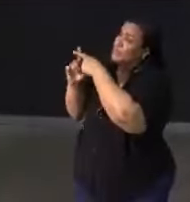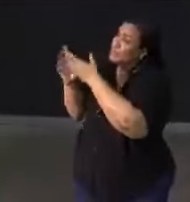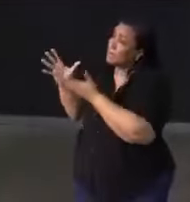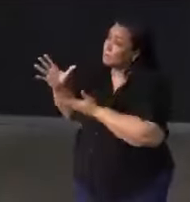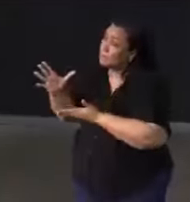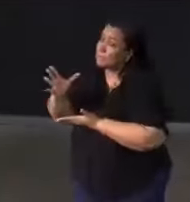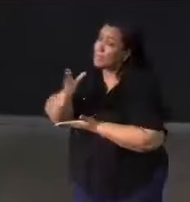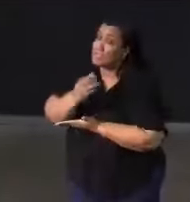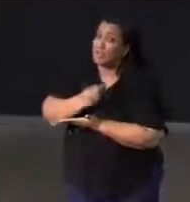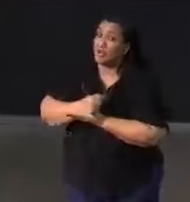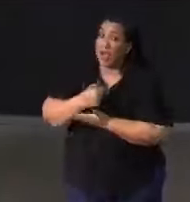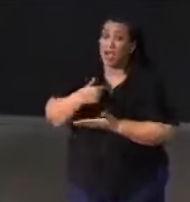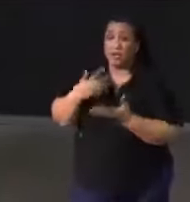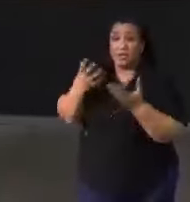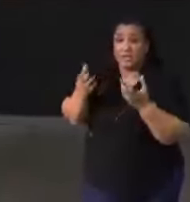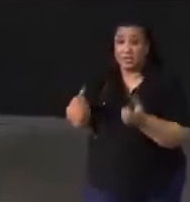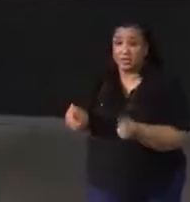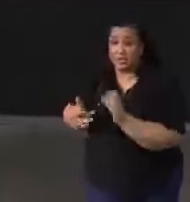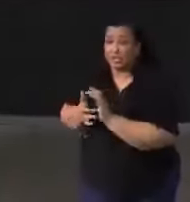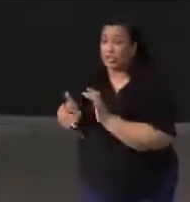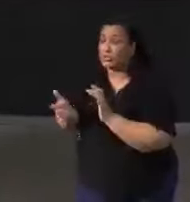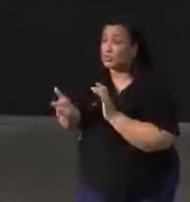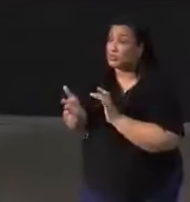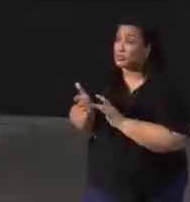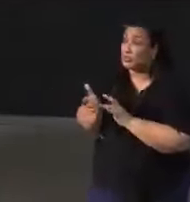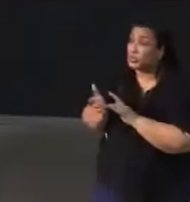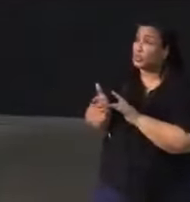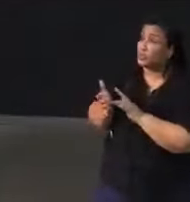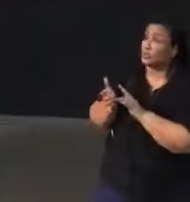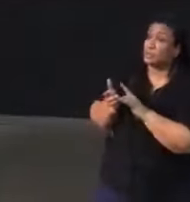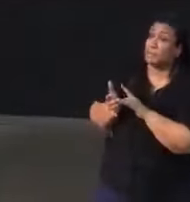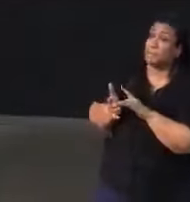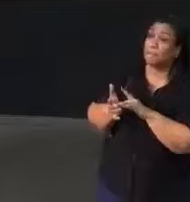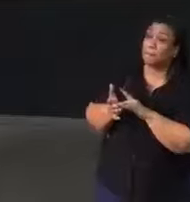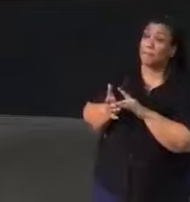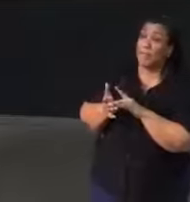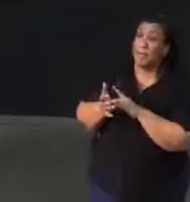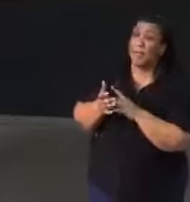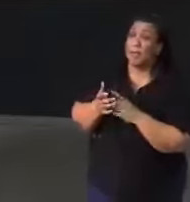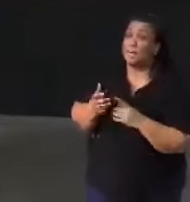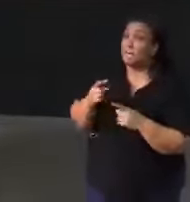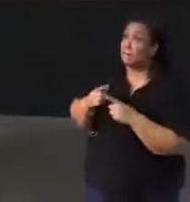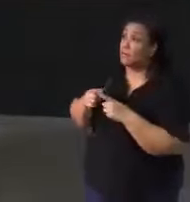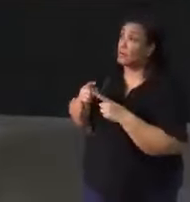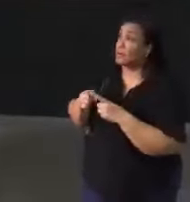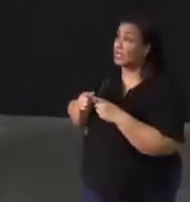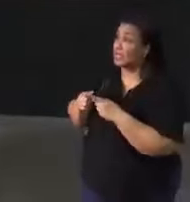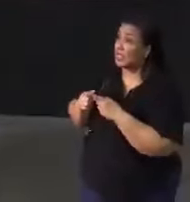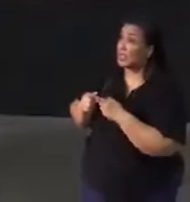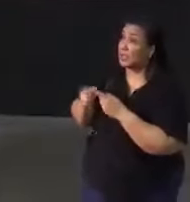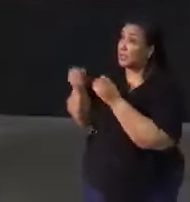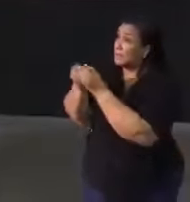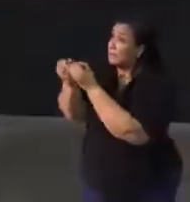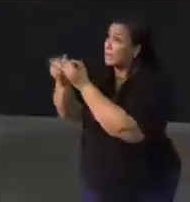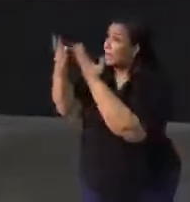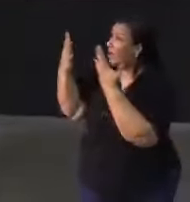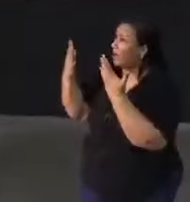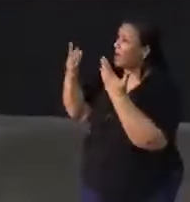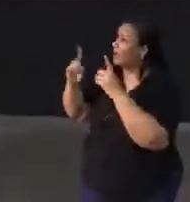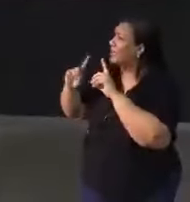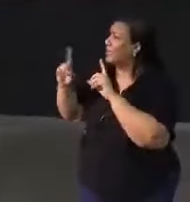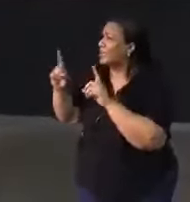aceitei Jesus como o mago Merlin da minha história, eu não aceitei Jesus como o gênio da lâmpada da minha história, eu aceitei Jesus para Ele